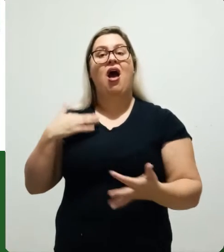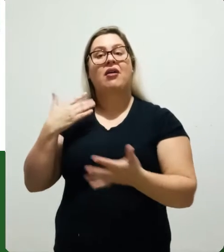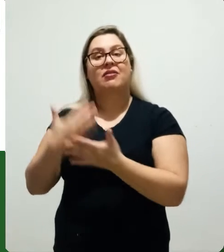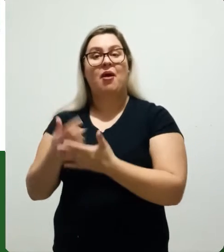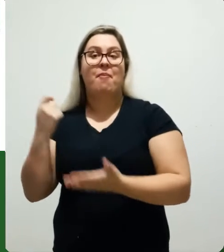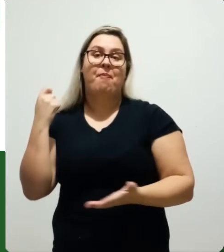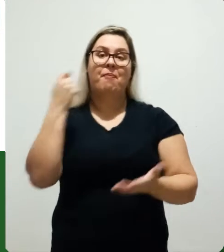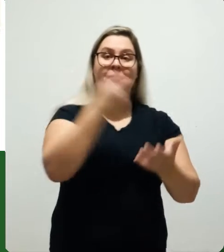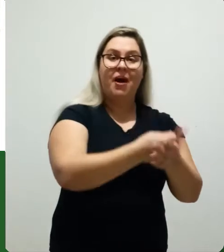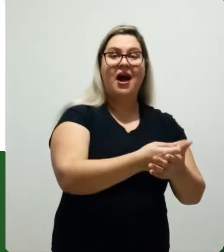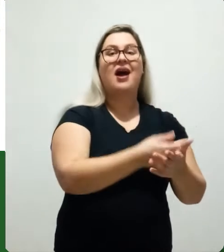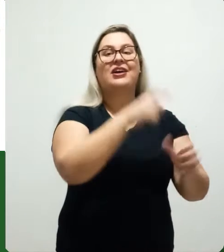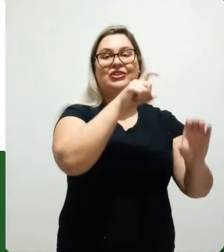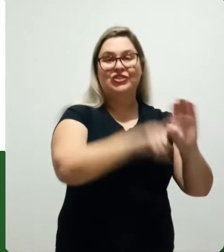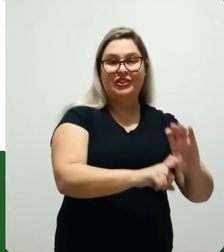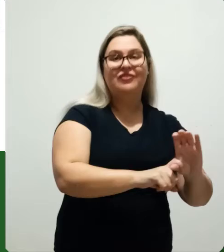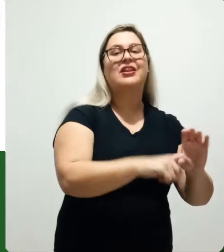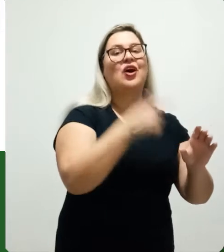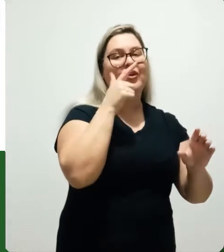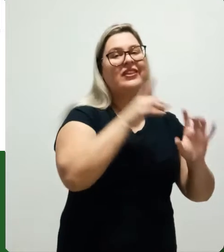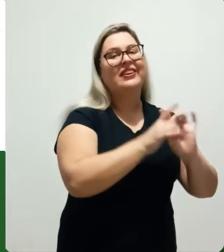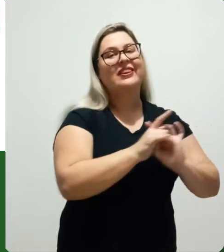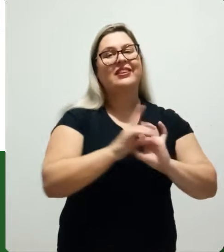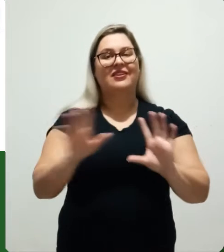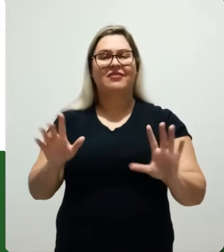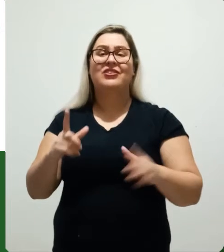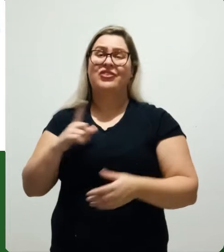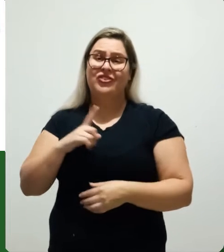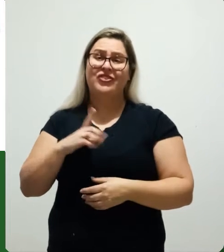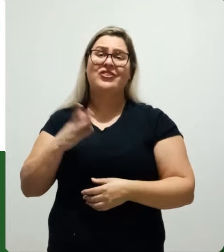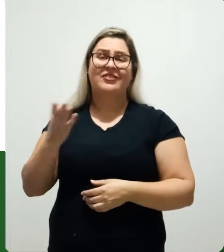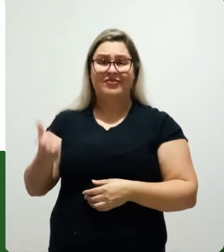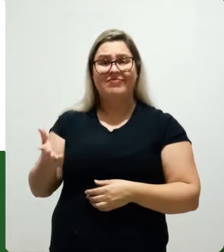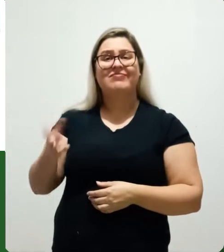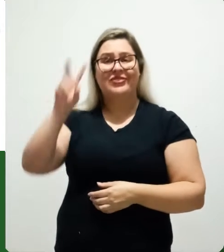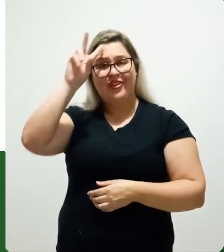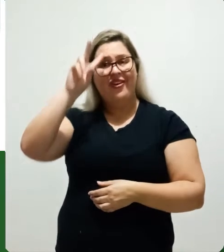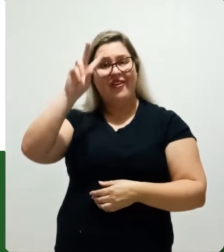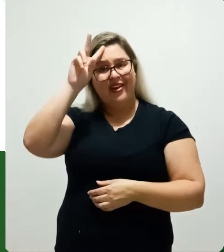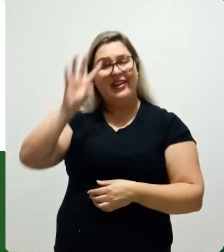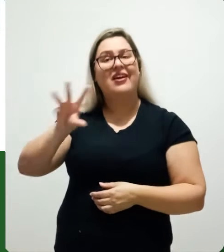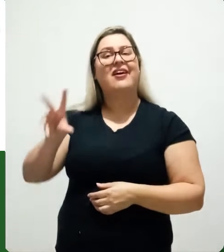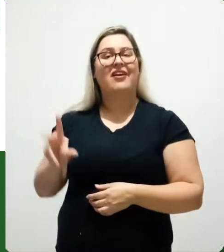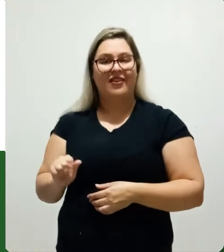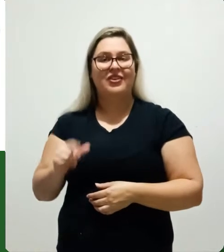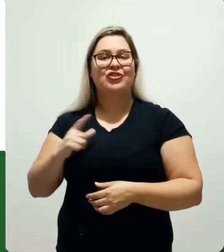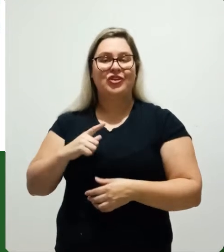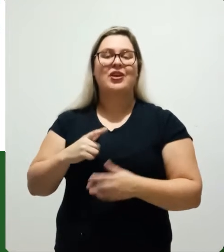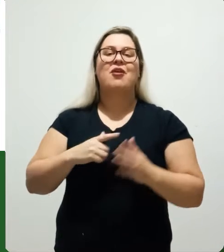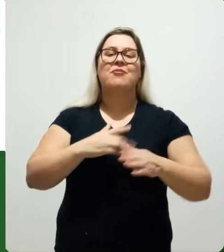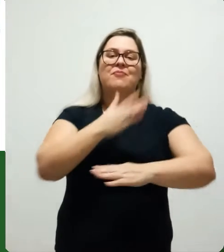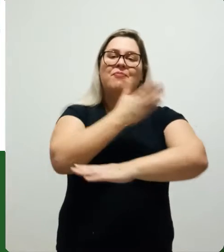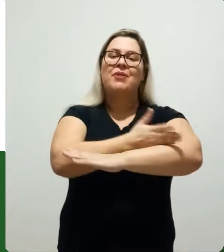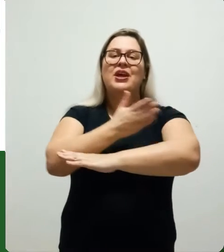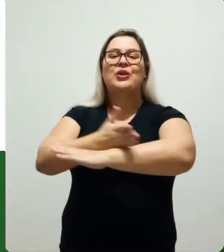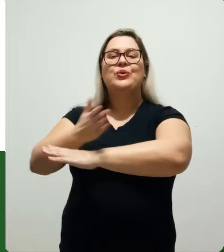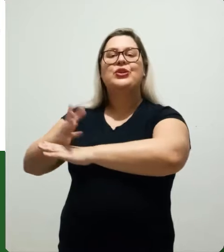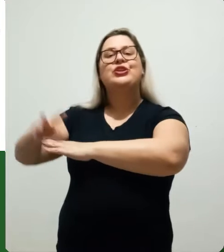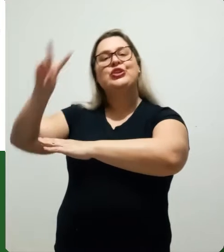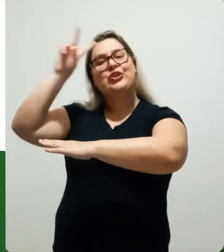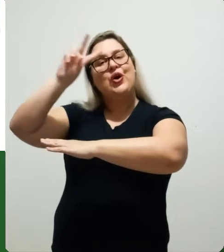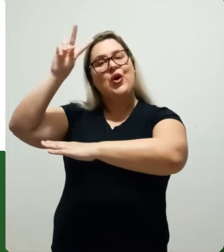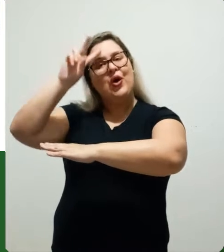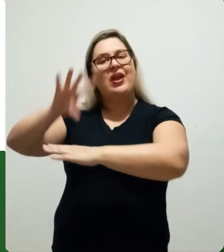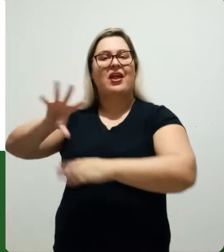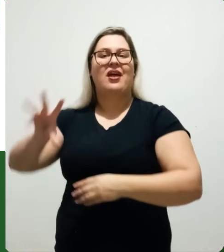de ser escravo se ninguém pagasse. Tais formas de aquisição de cativos foram mais ou menos comuns em diferentes períodos e lugares da África, ou seja, é